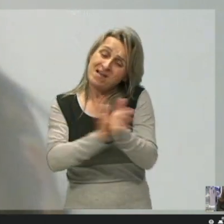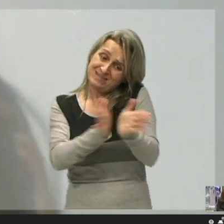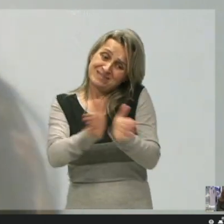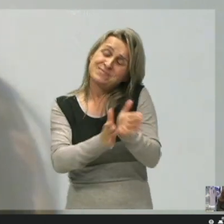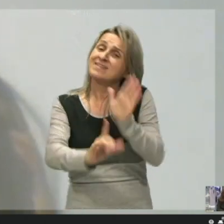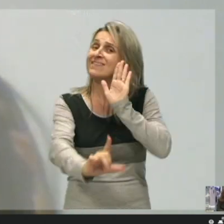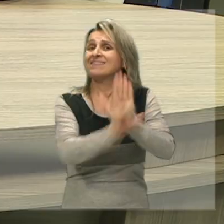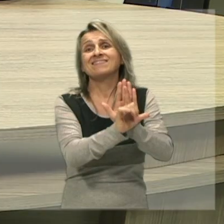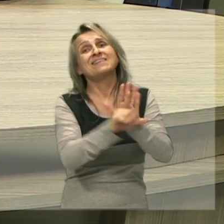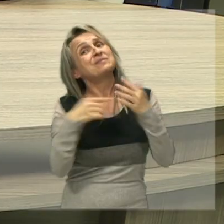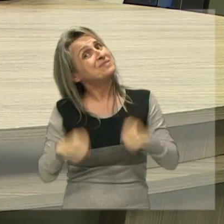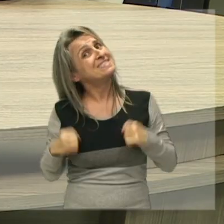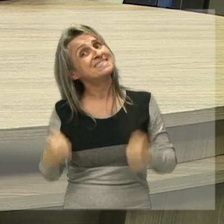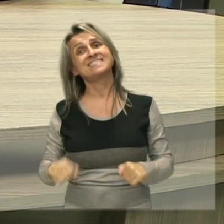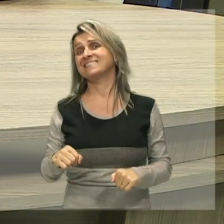lei.